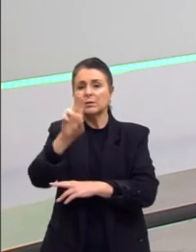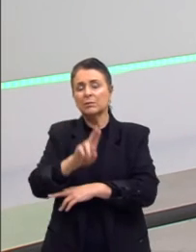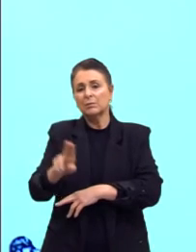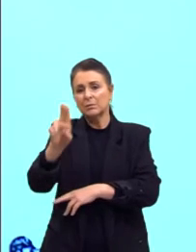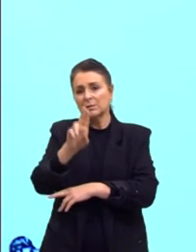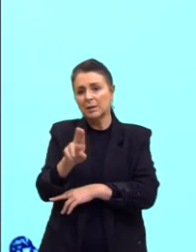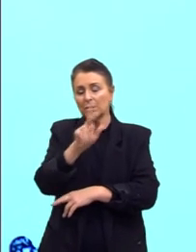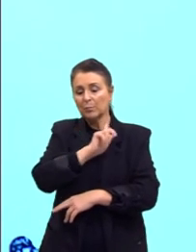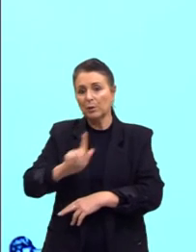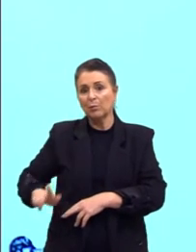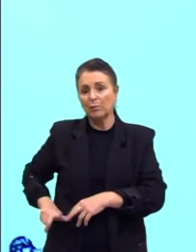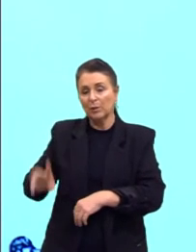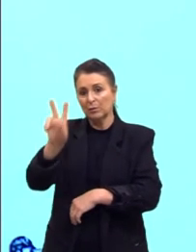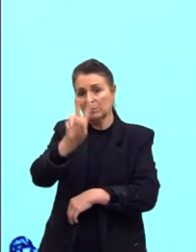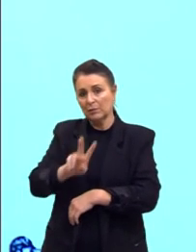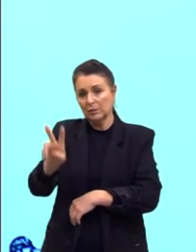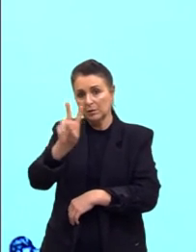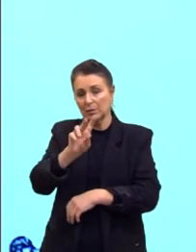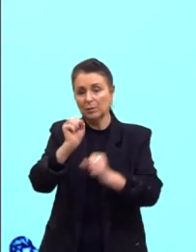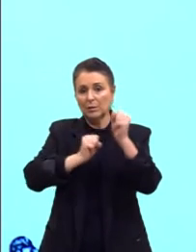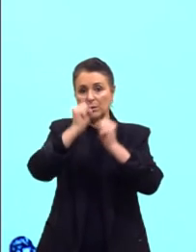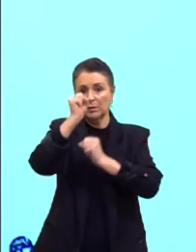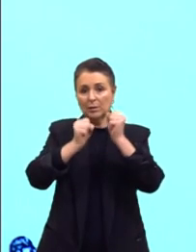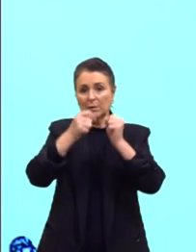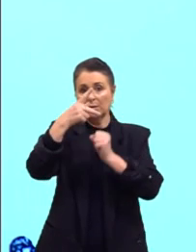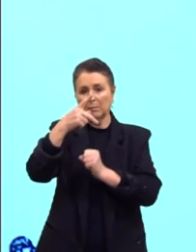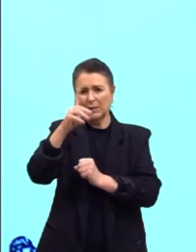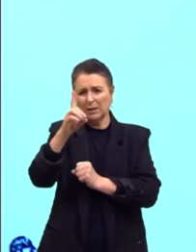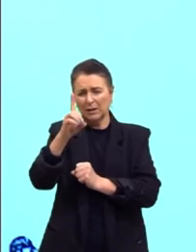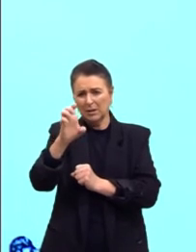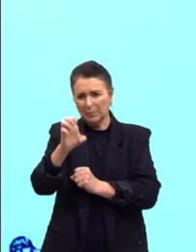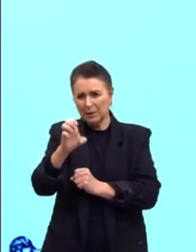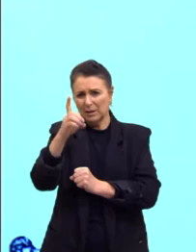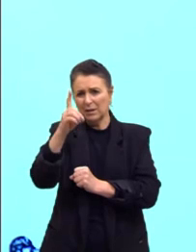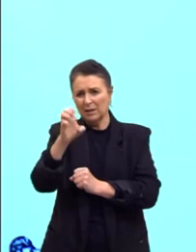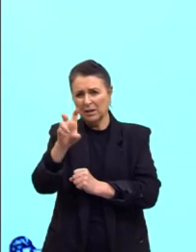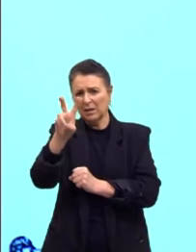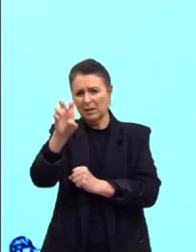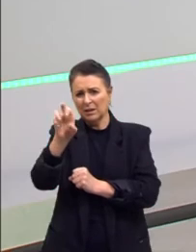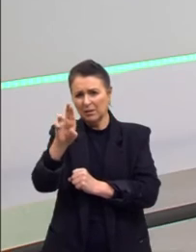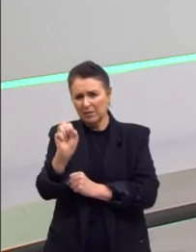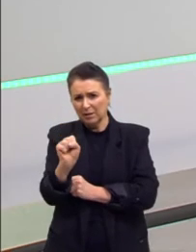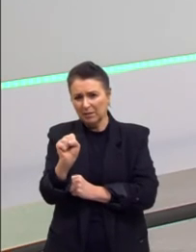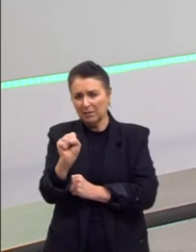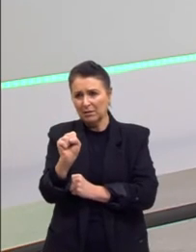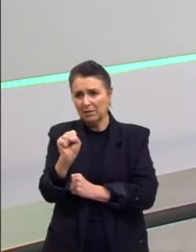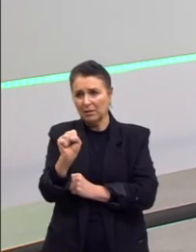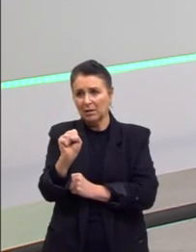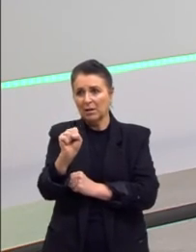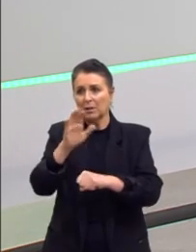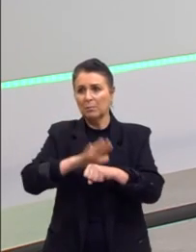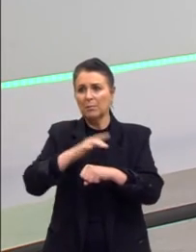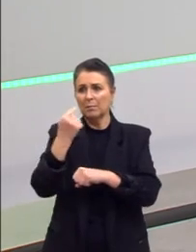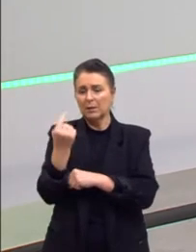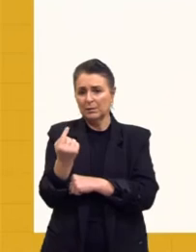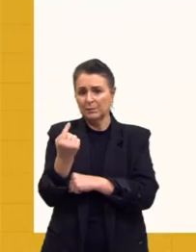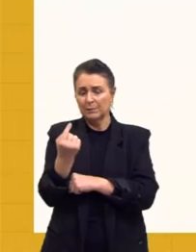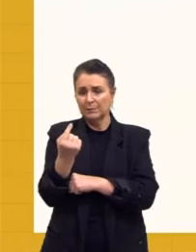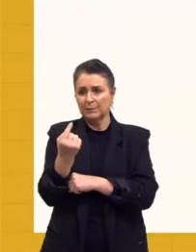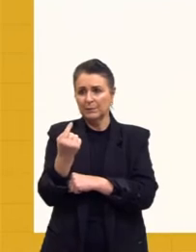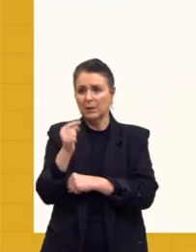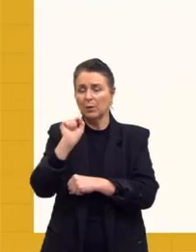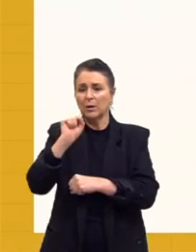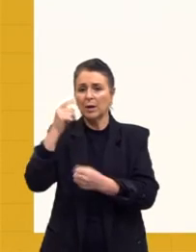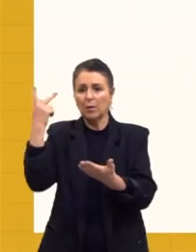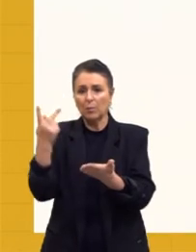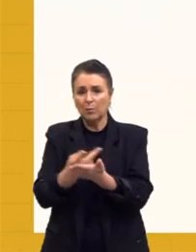ser utilizados pelo pelo governo através da empresa P defesa tá Vão passar aqui mais um Olha lá que